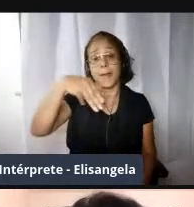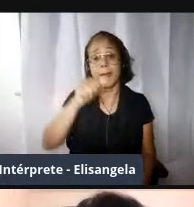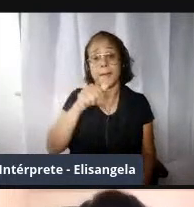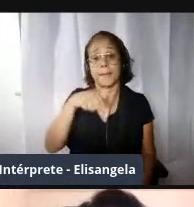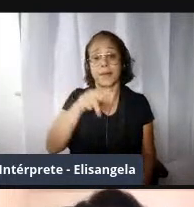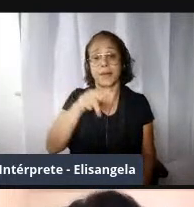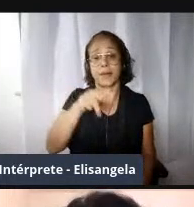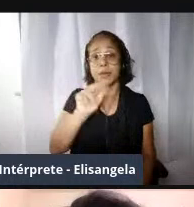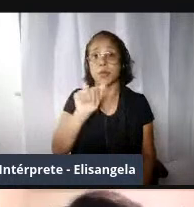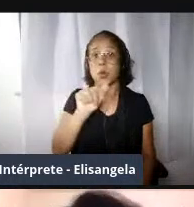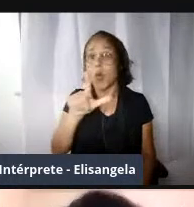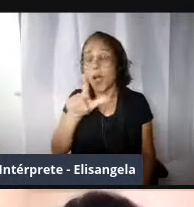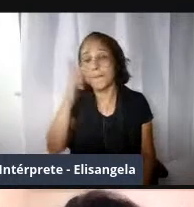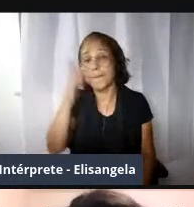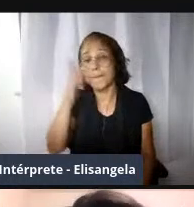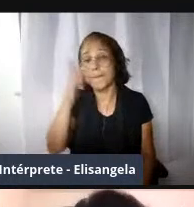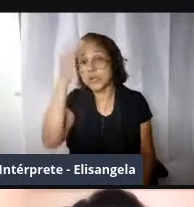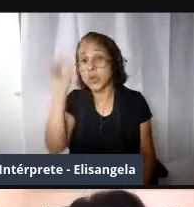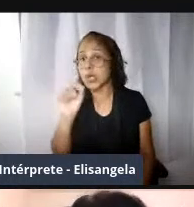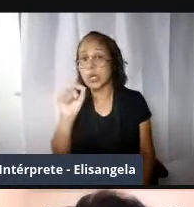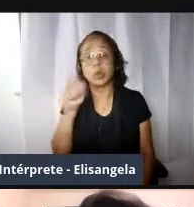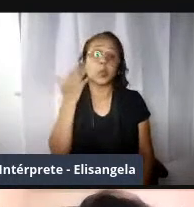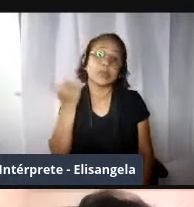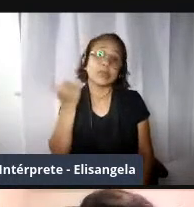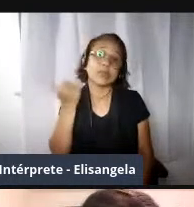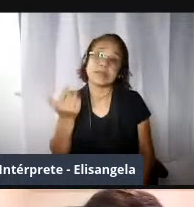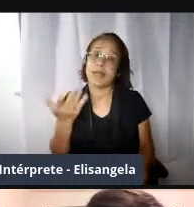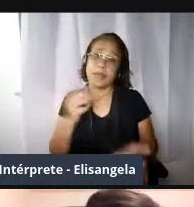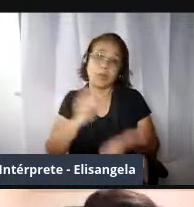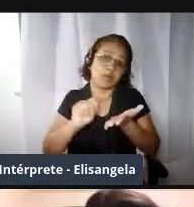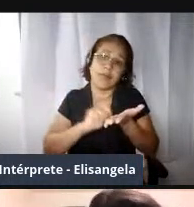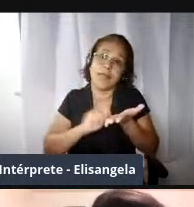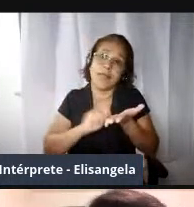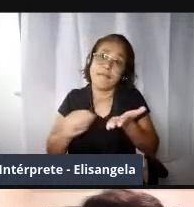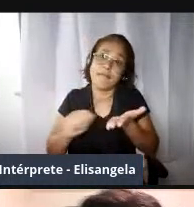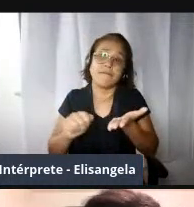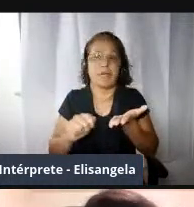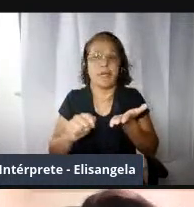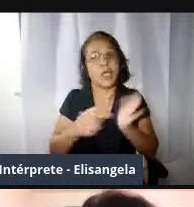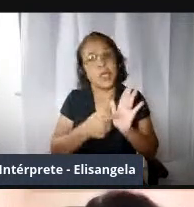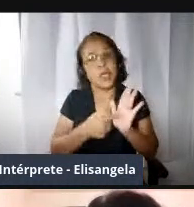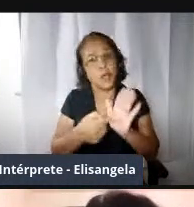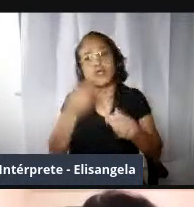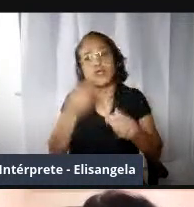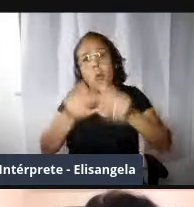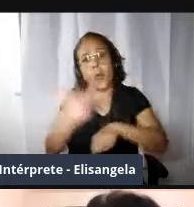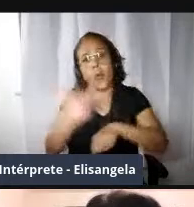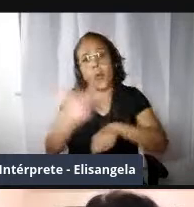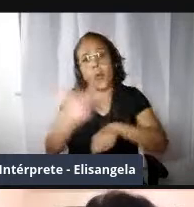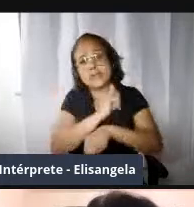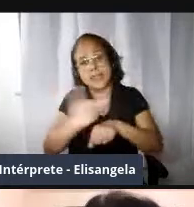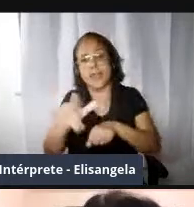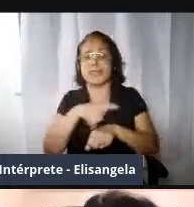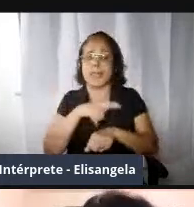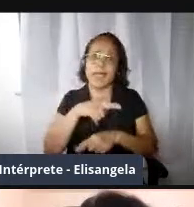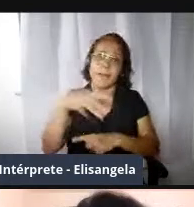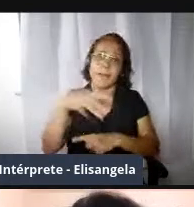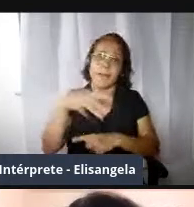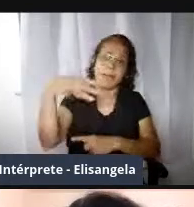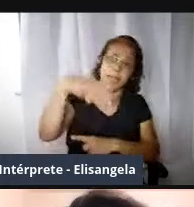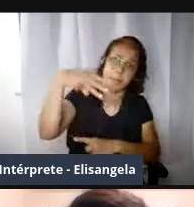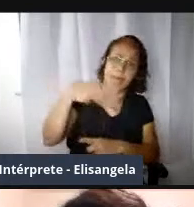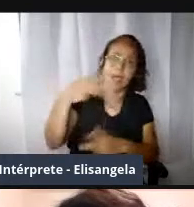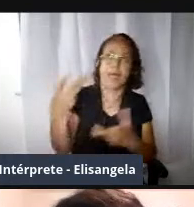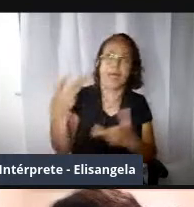não tem acesso às técnicas, e aí tem lá. Fórmula, matemática, material para usar.